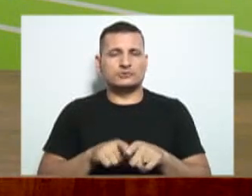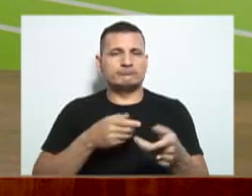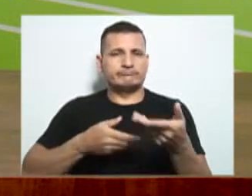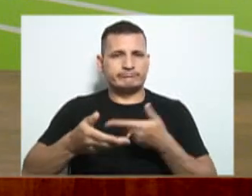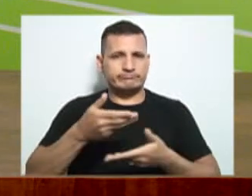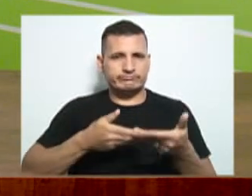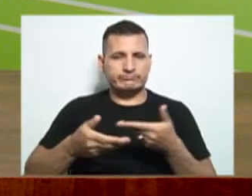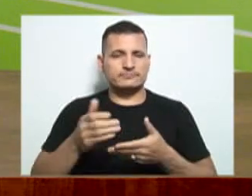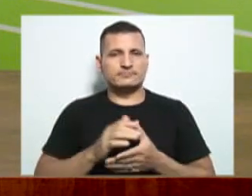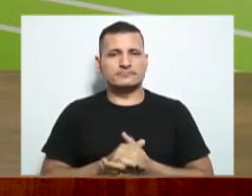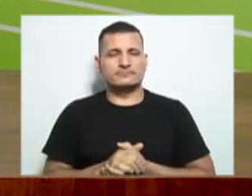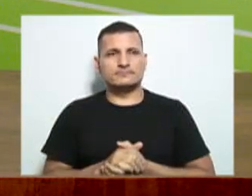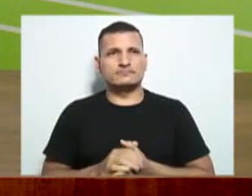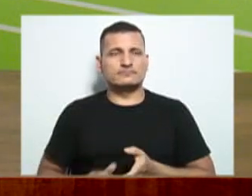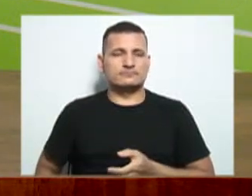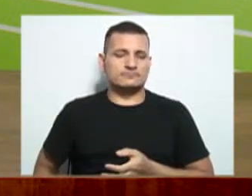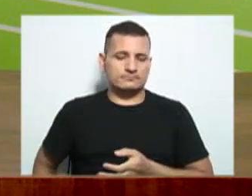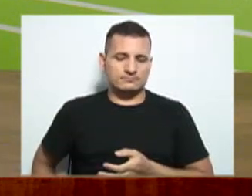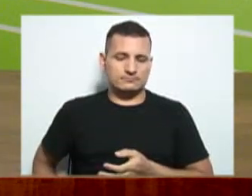de falar.